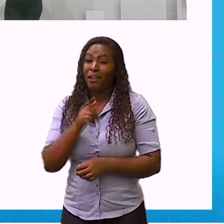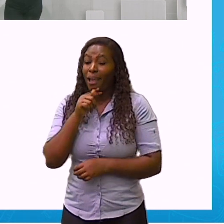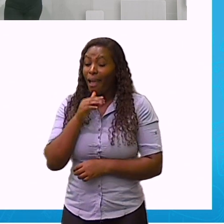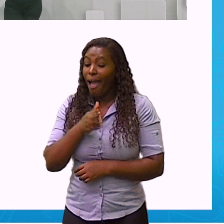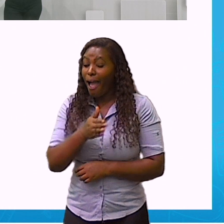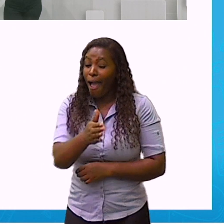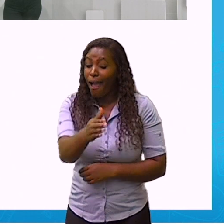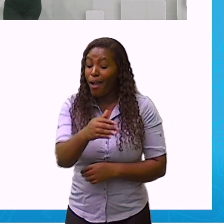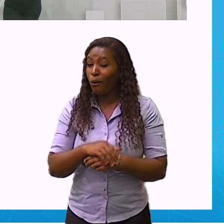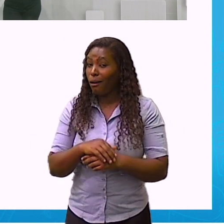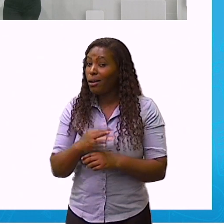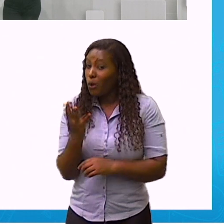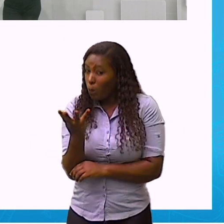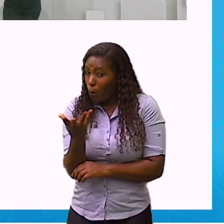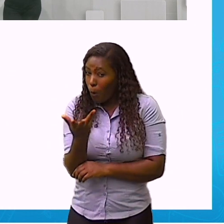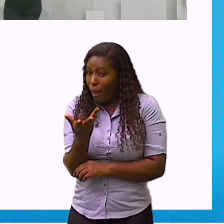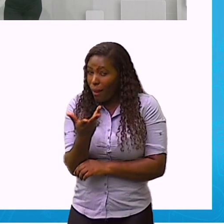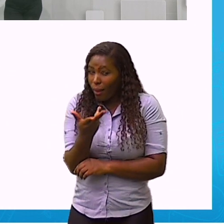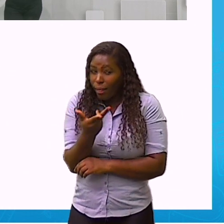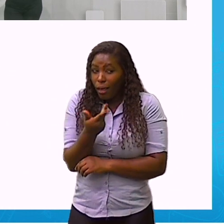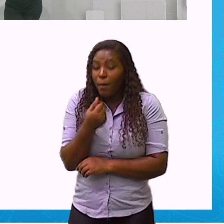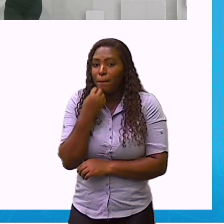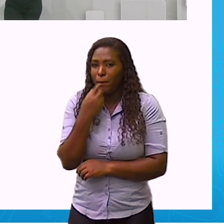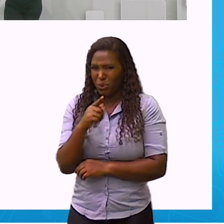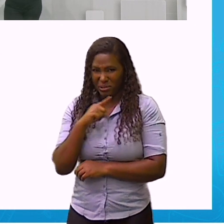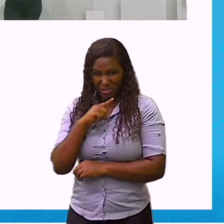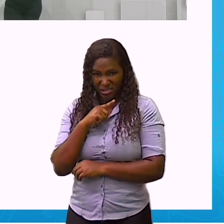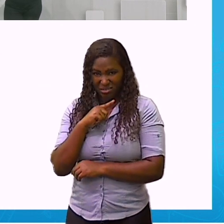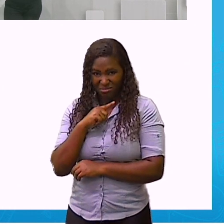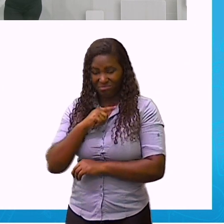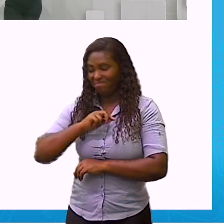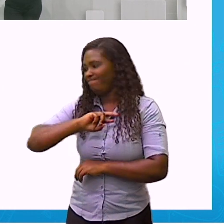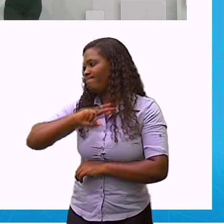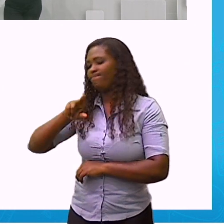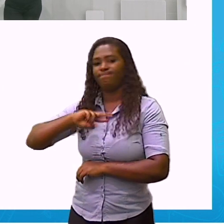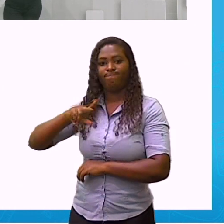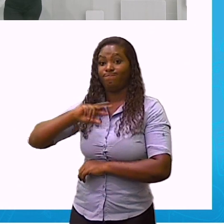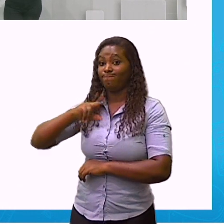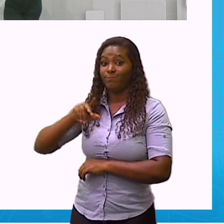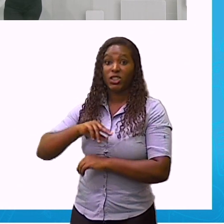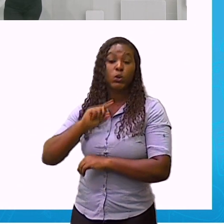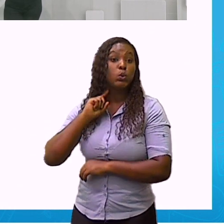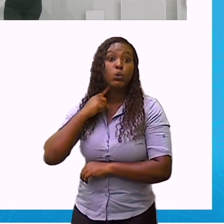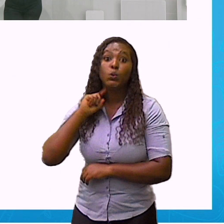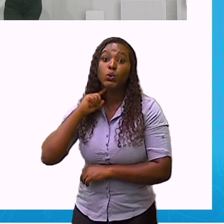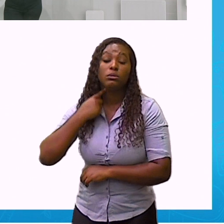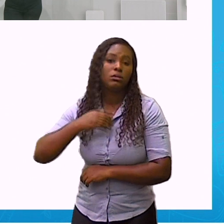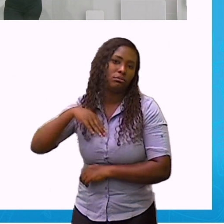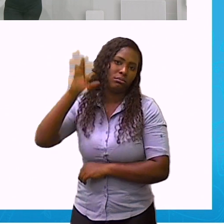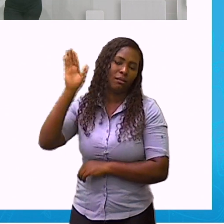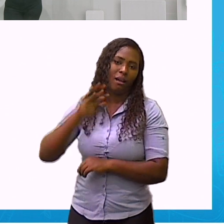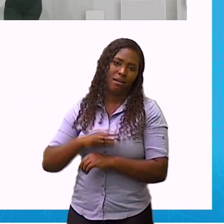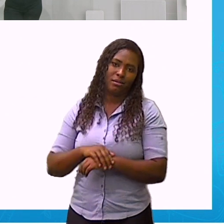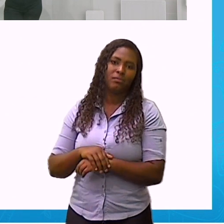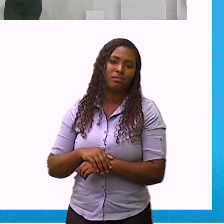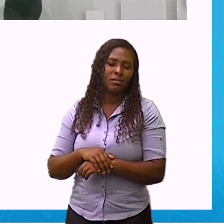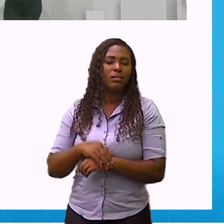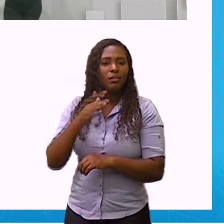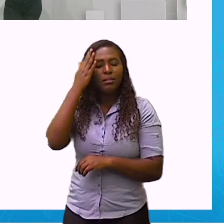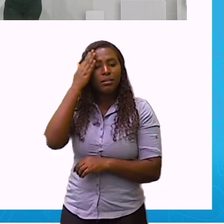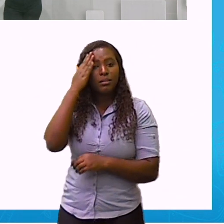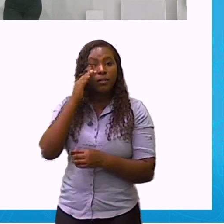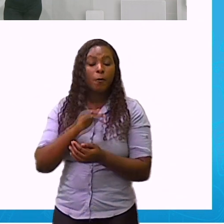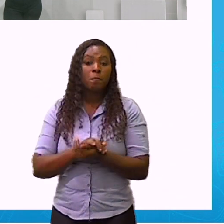os moradores eles ficaram um período sem água. As cidades, não só Valadares, elas foram abastecidas